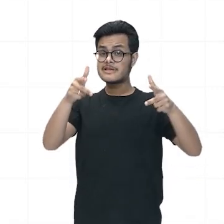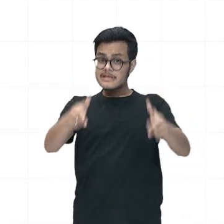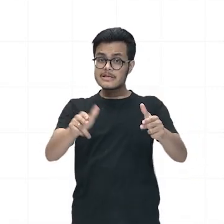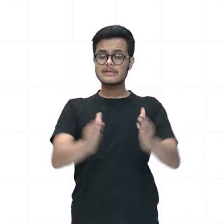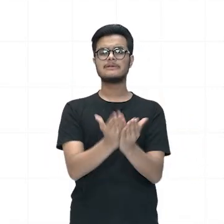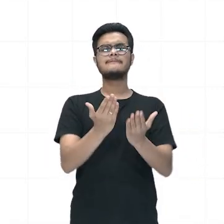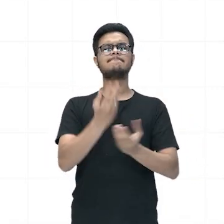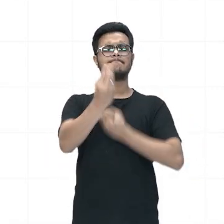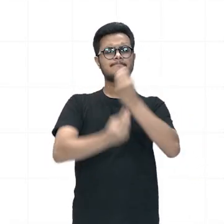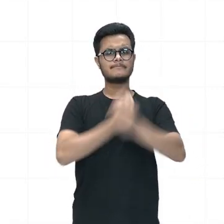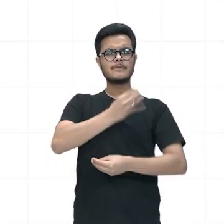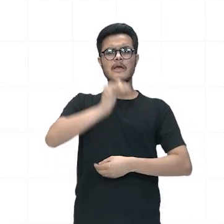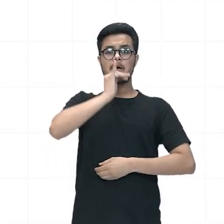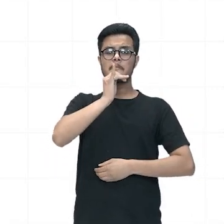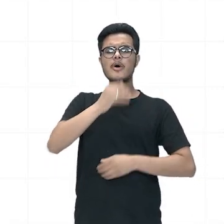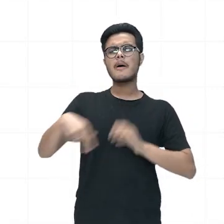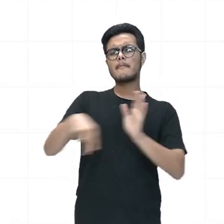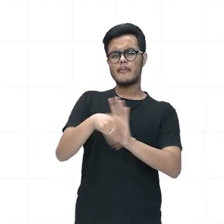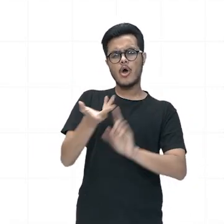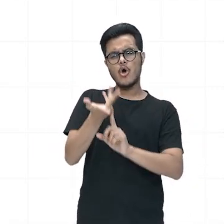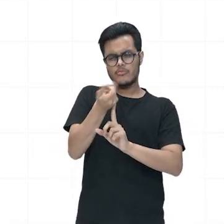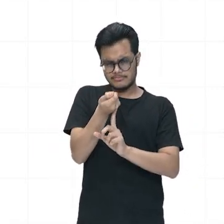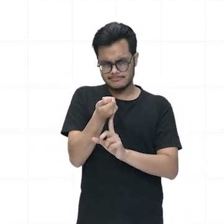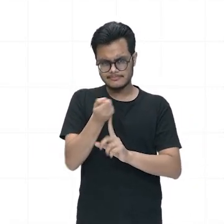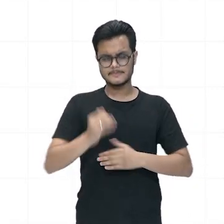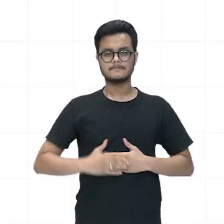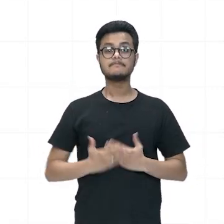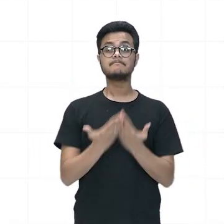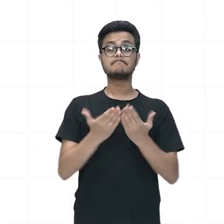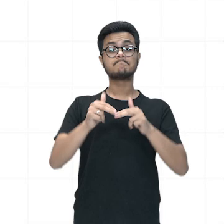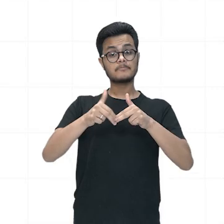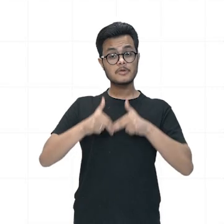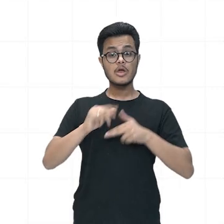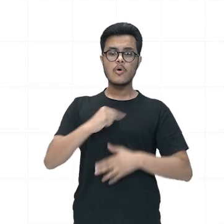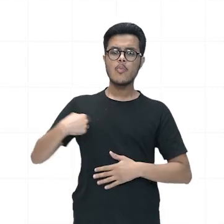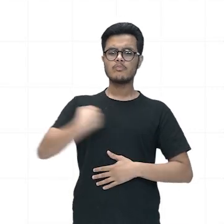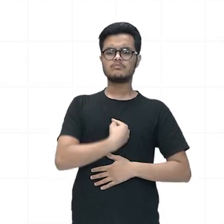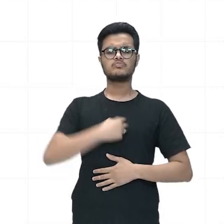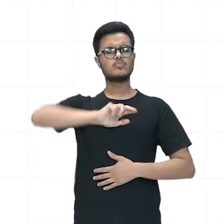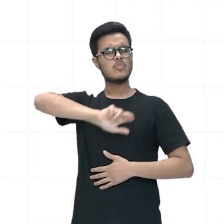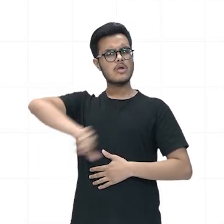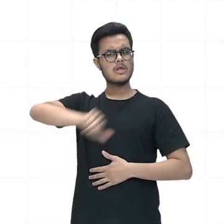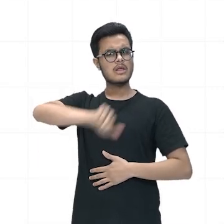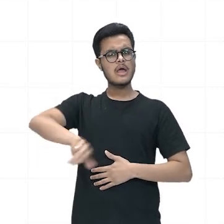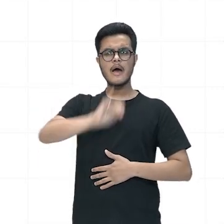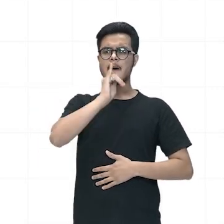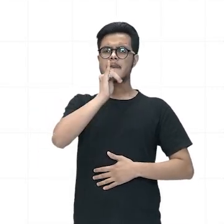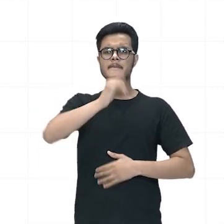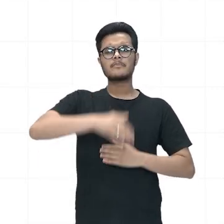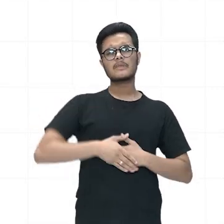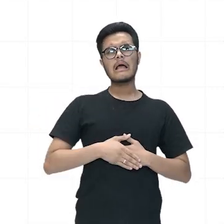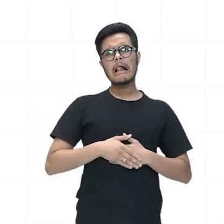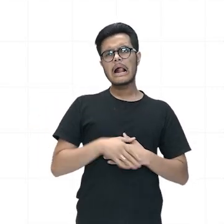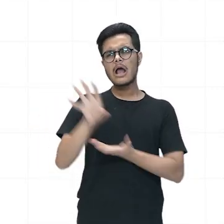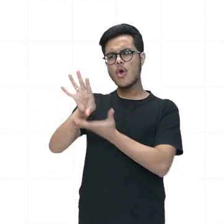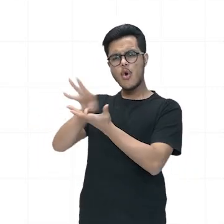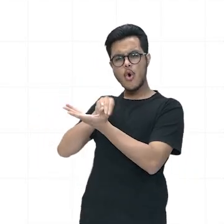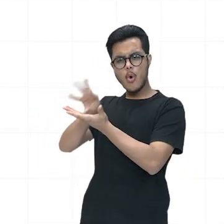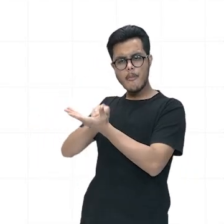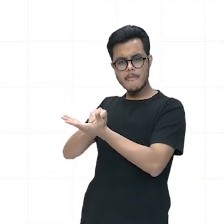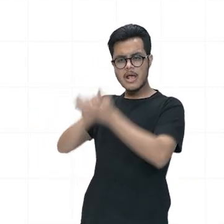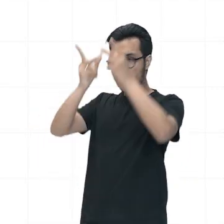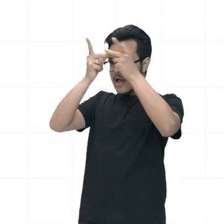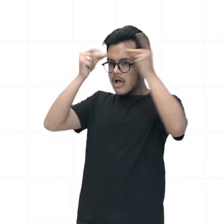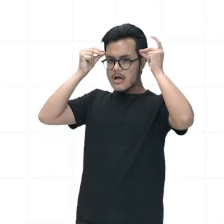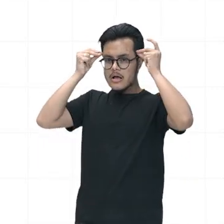seu próprio estilo. Por isso, podemos dizer que não era apenas uma simples cópia dos